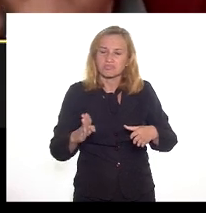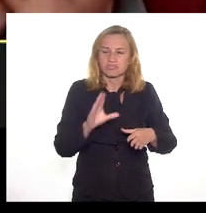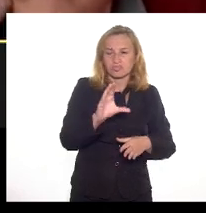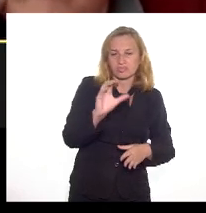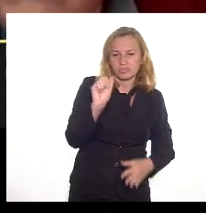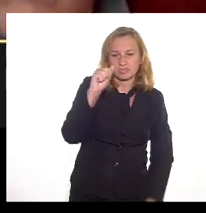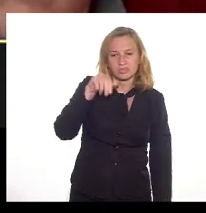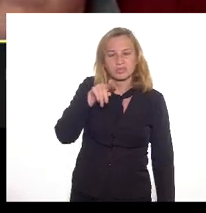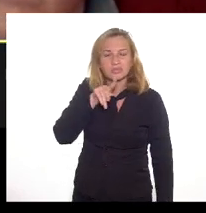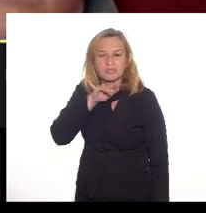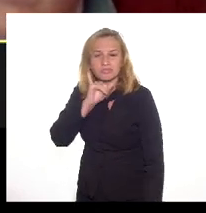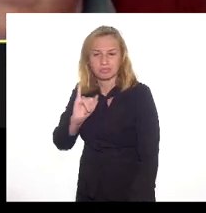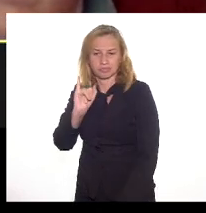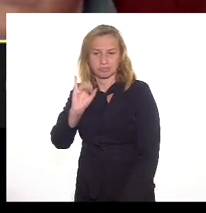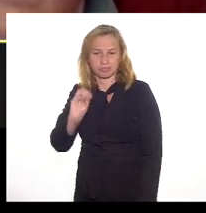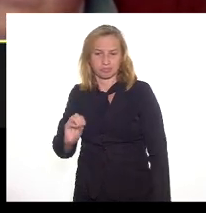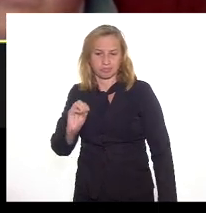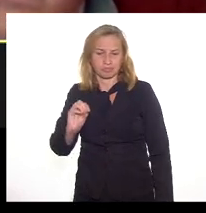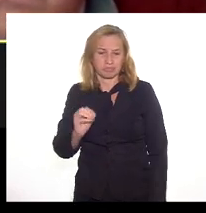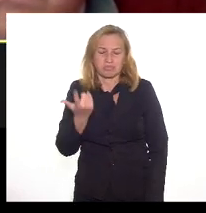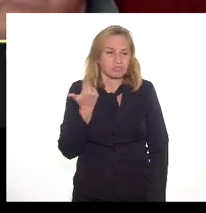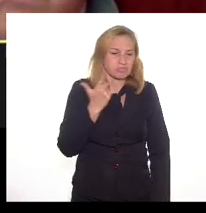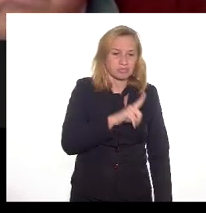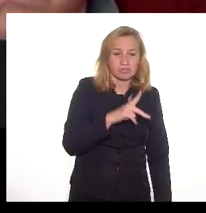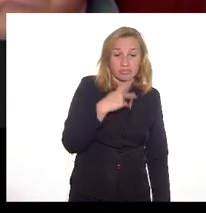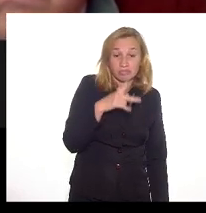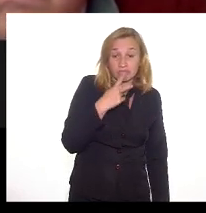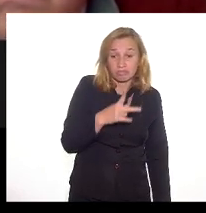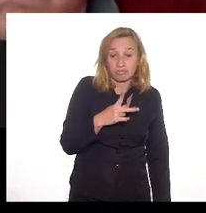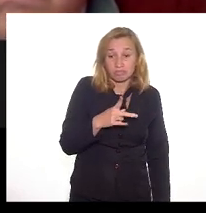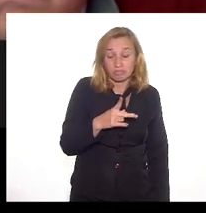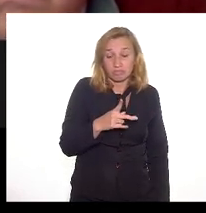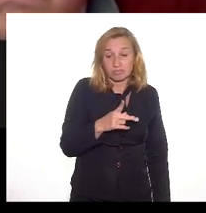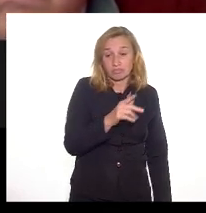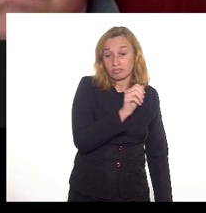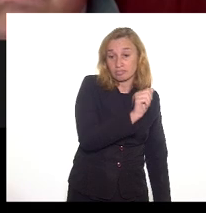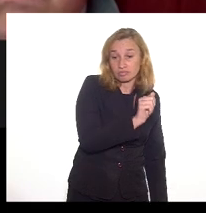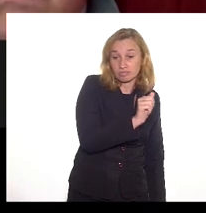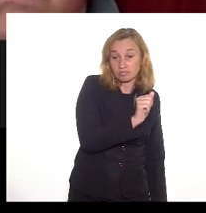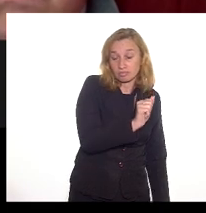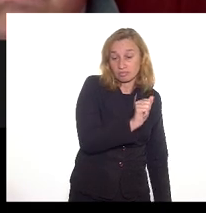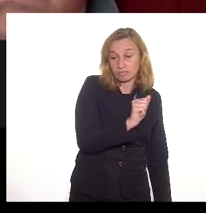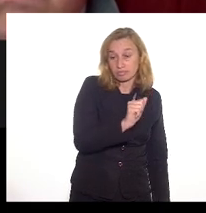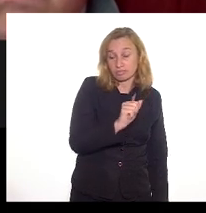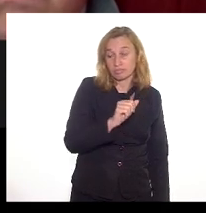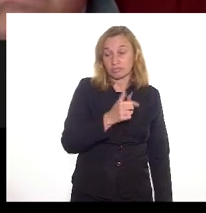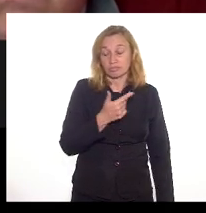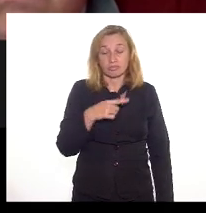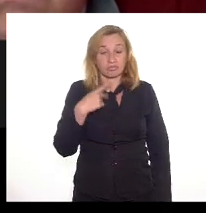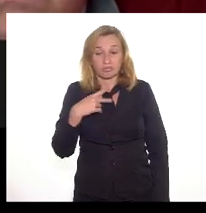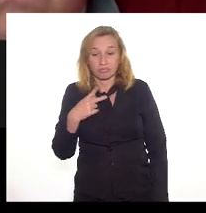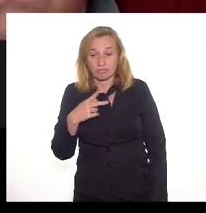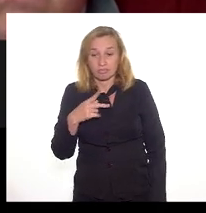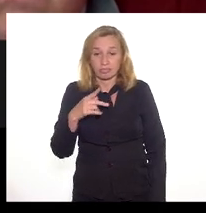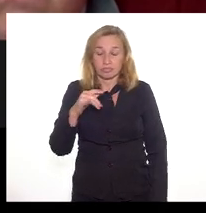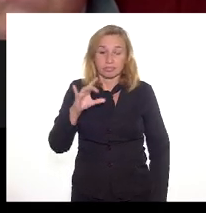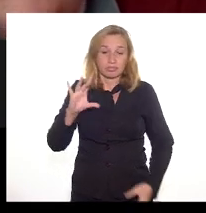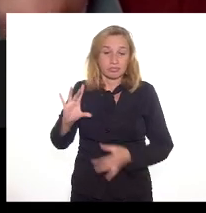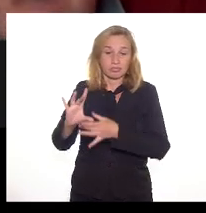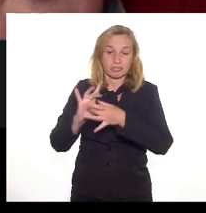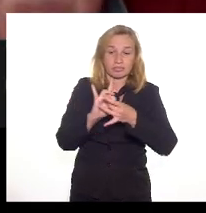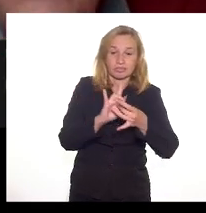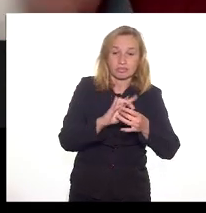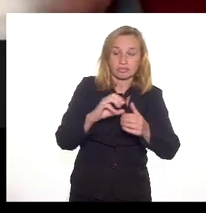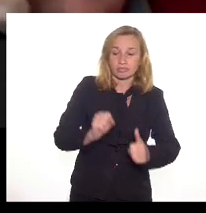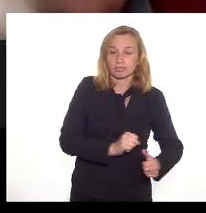câmbio, né? A gente não consegue falar, portanto, disso sem falar em entrosamento dos poderes, sem